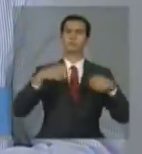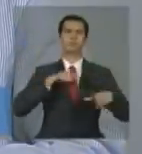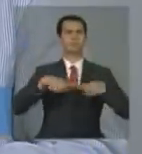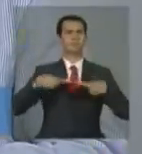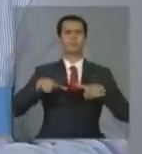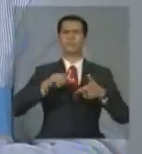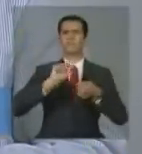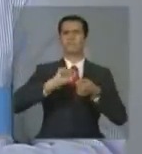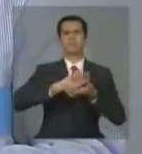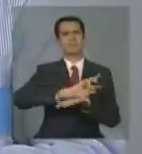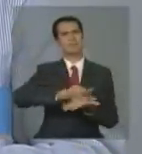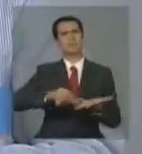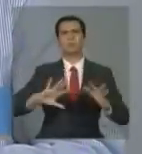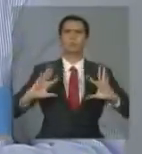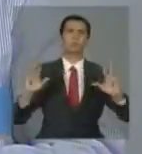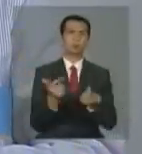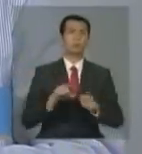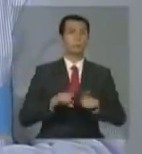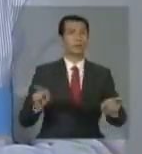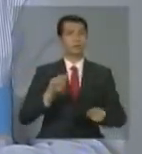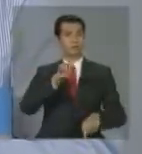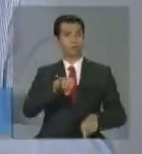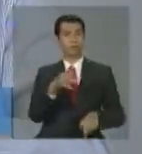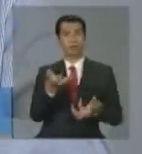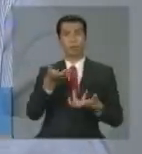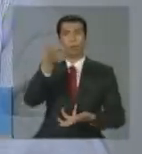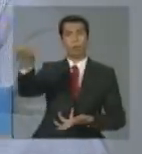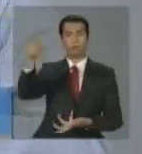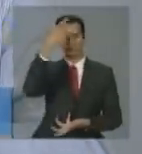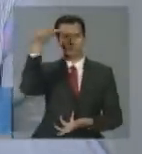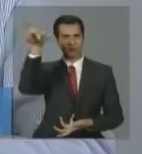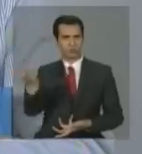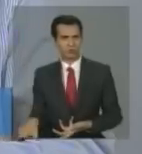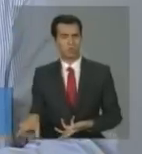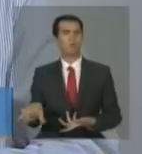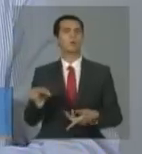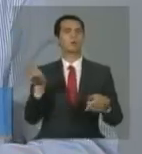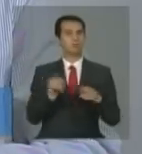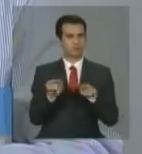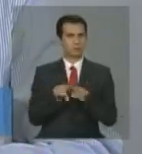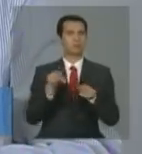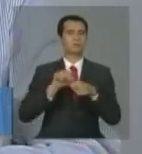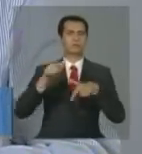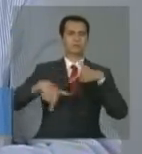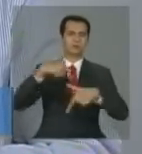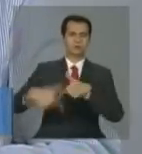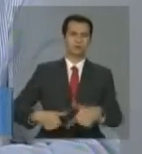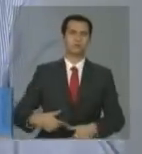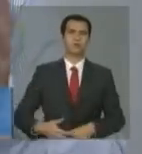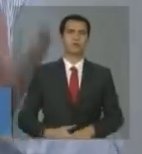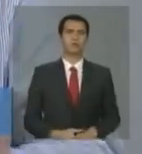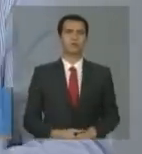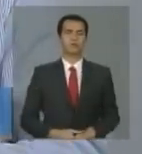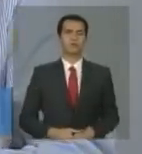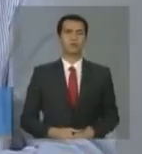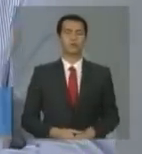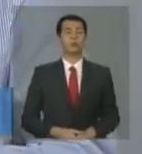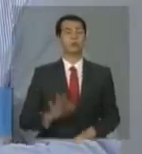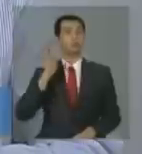adesão. Agora, se eles querem delegar o perfil para que o usuário faça, por exemplo, futuramente nós teremos demonstrativo,